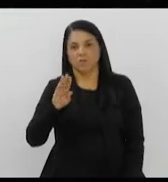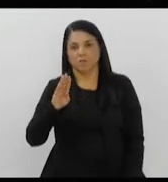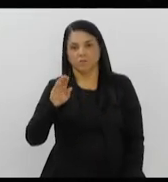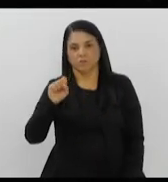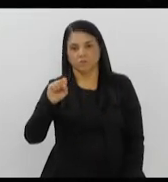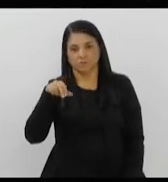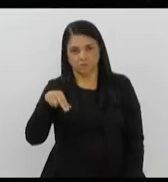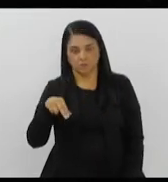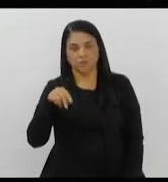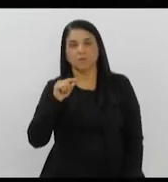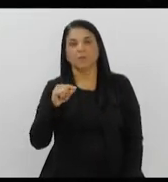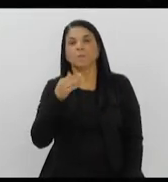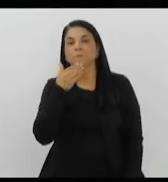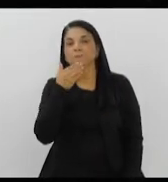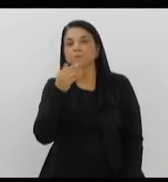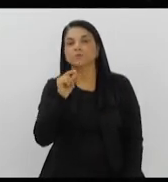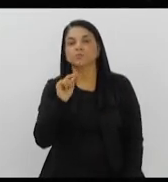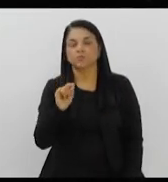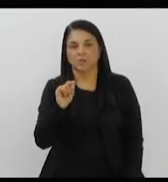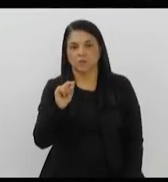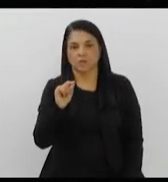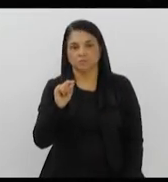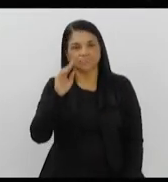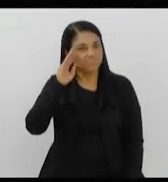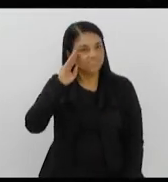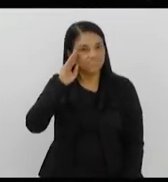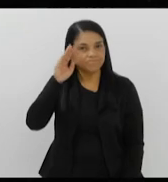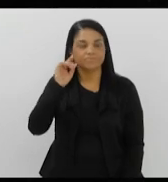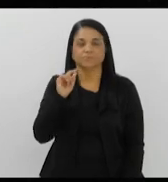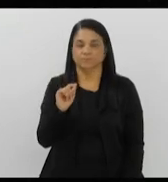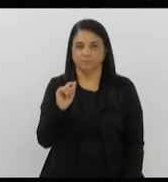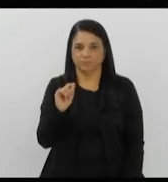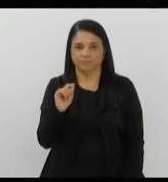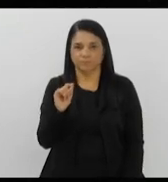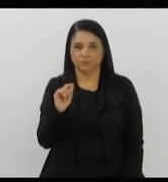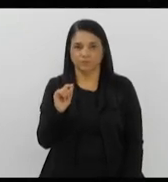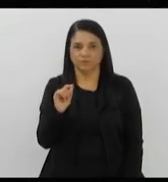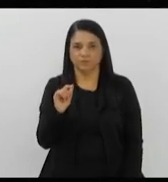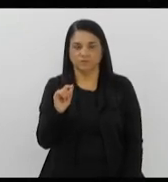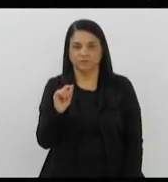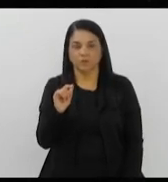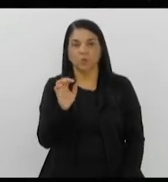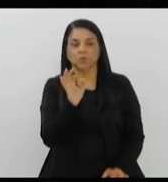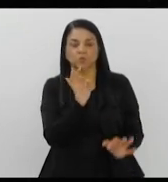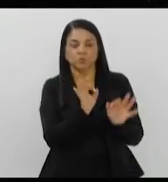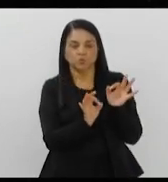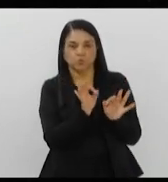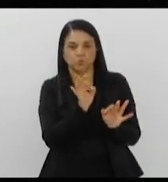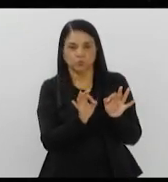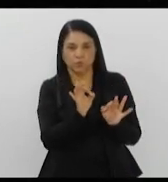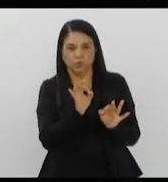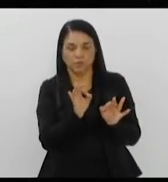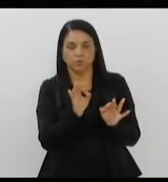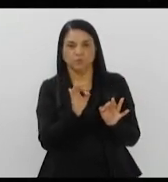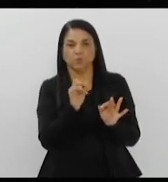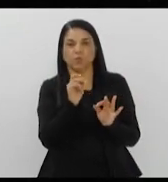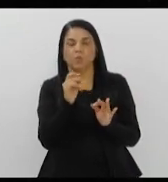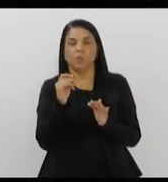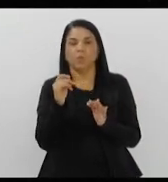exatamente pedir prioridade para o julgamento desse